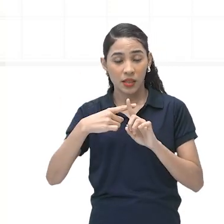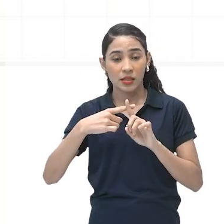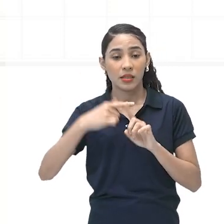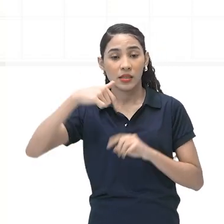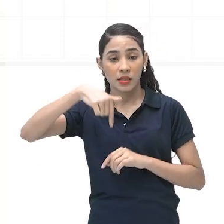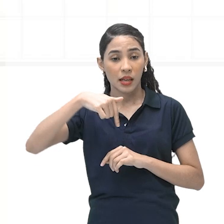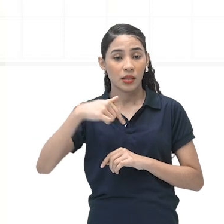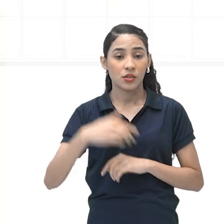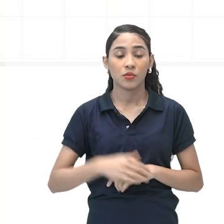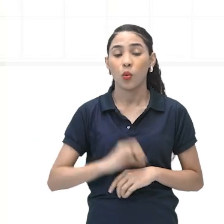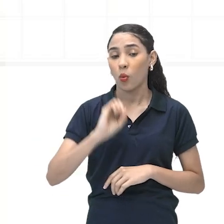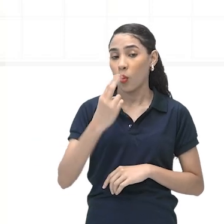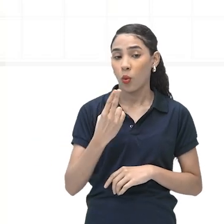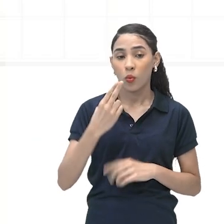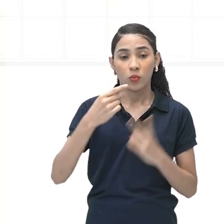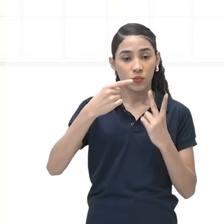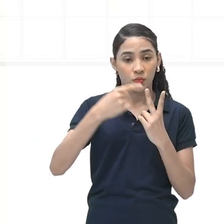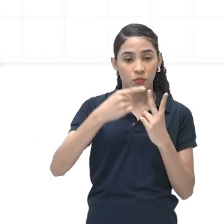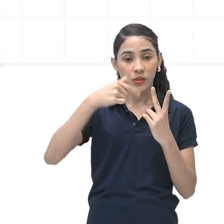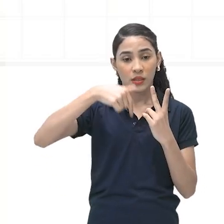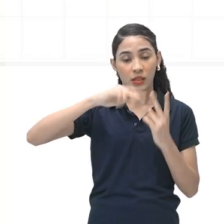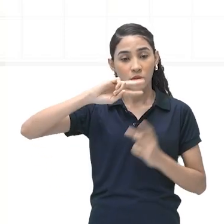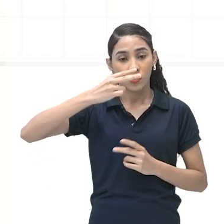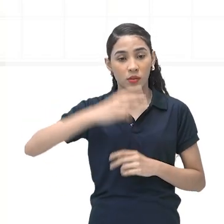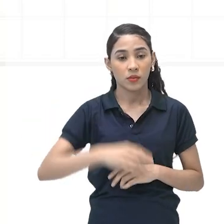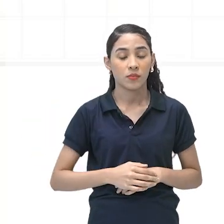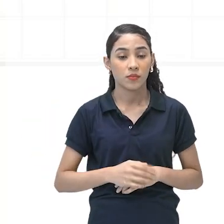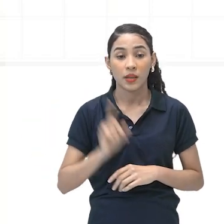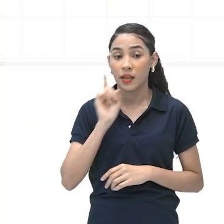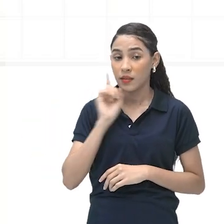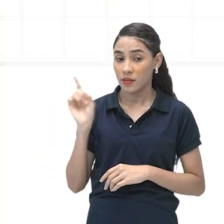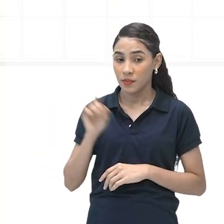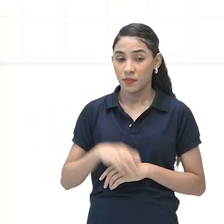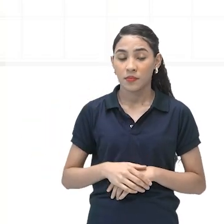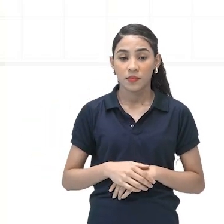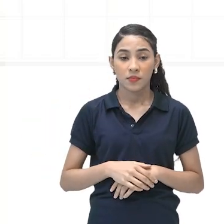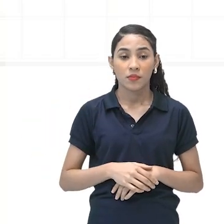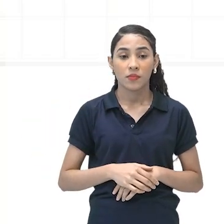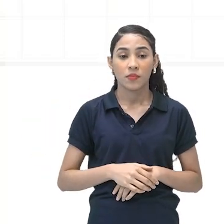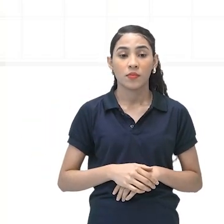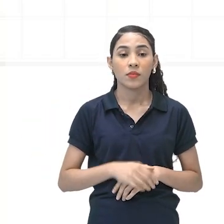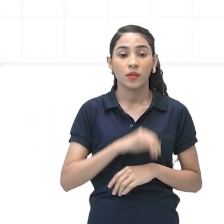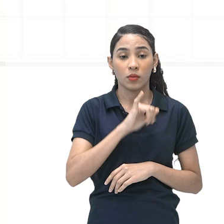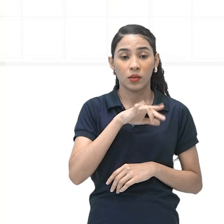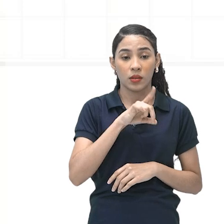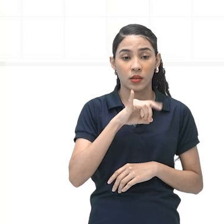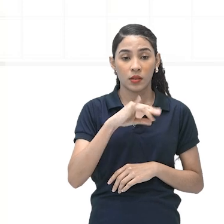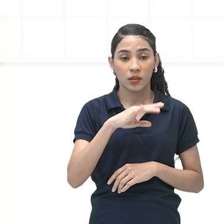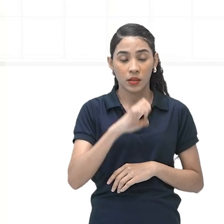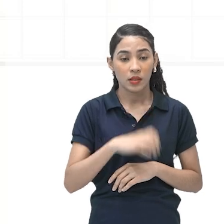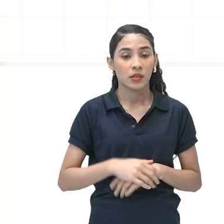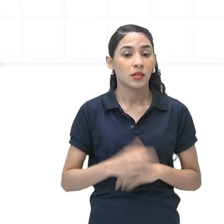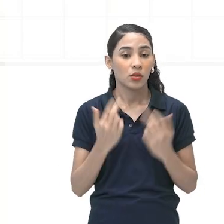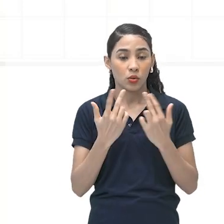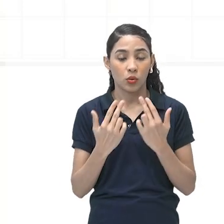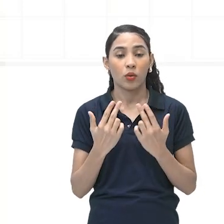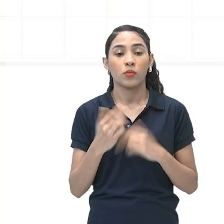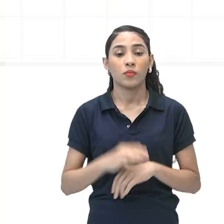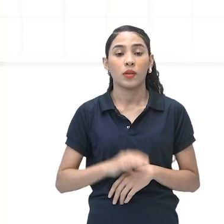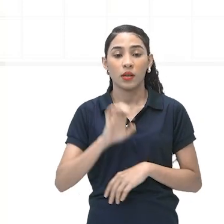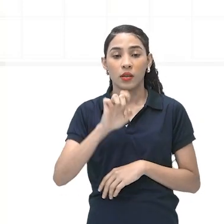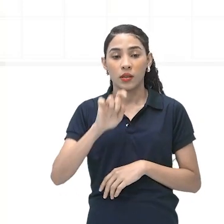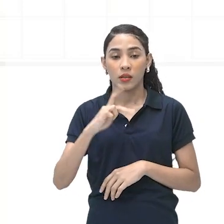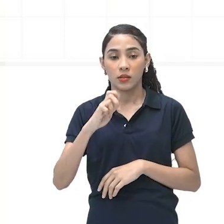quadrado. Ó, e quando não aparece, aqui é 2. Então, o índice é igual ao expoente. Então, logo,